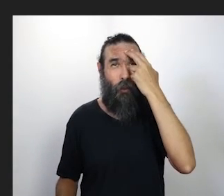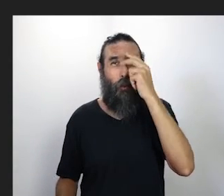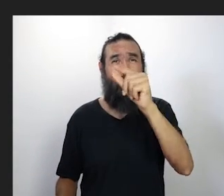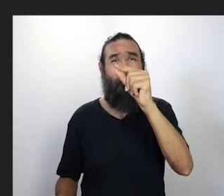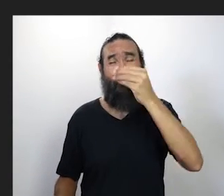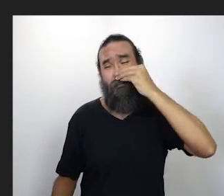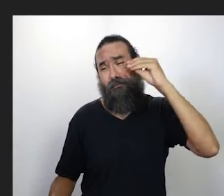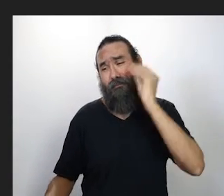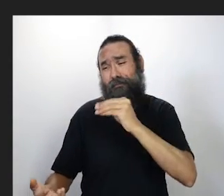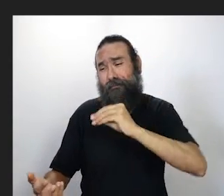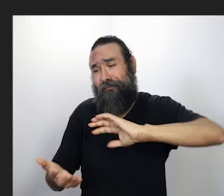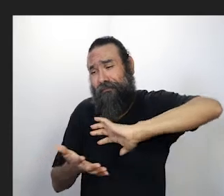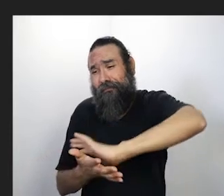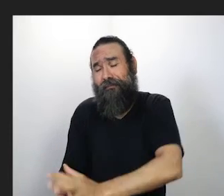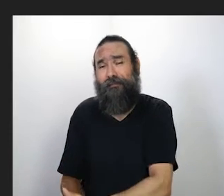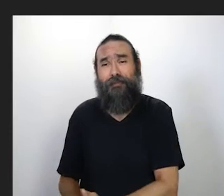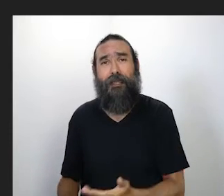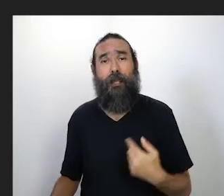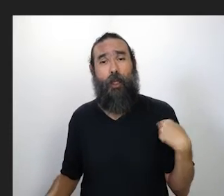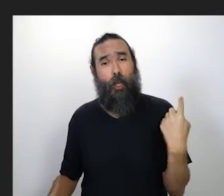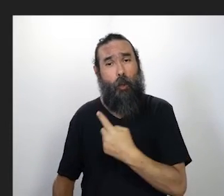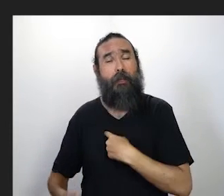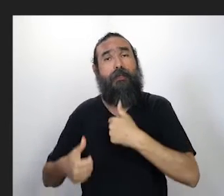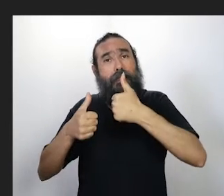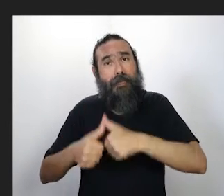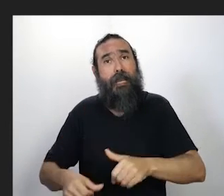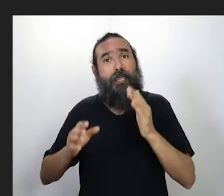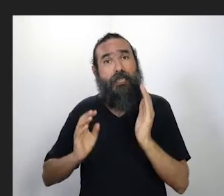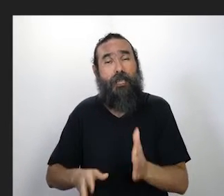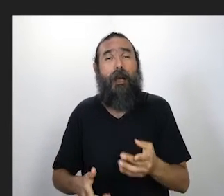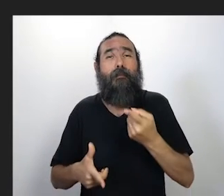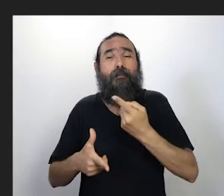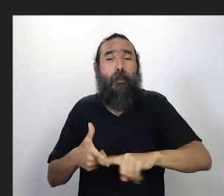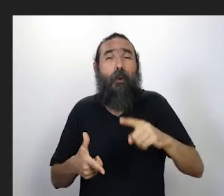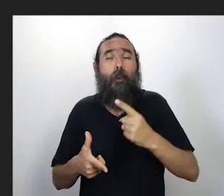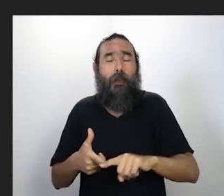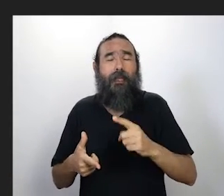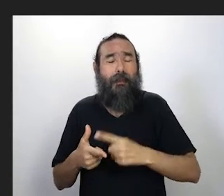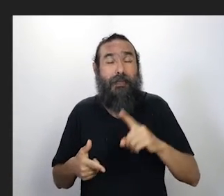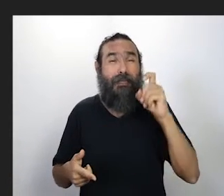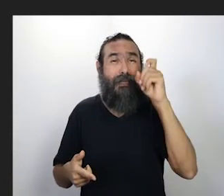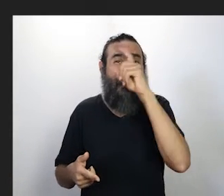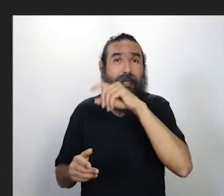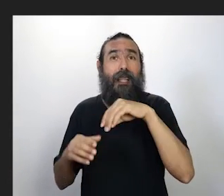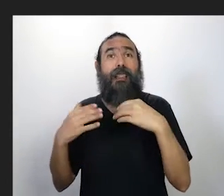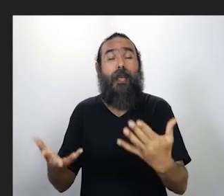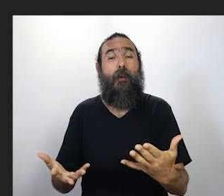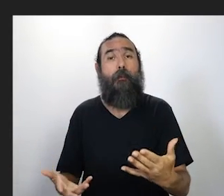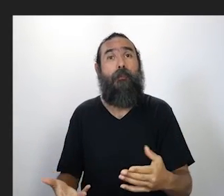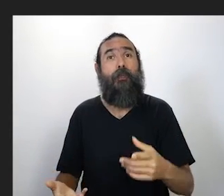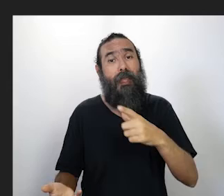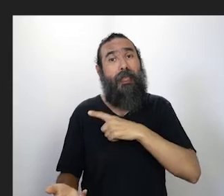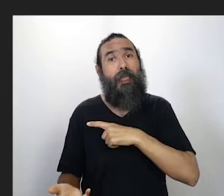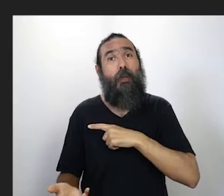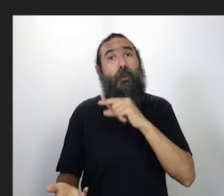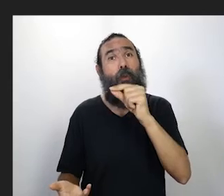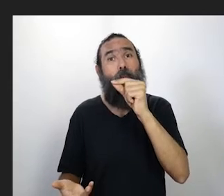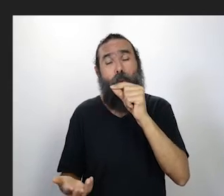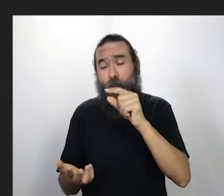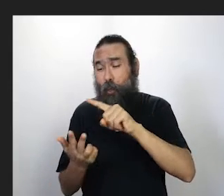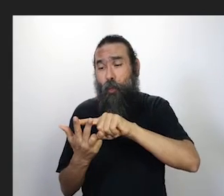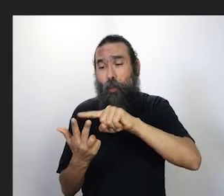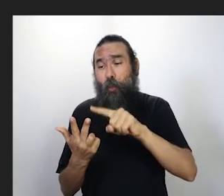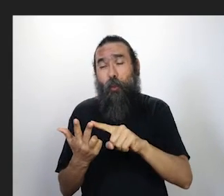devastada, então a gente já vem de um momento muito difícil, assim, e, então é isso, são duas realidades